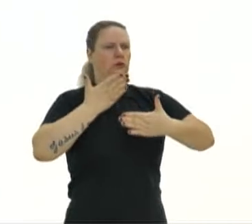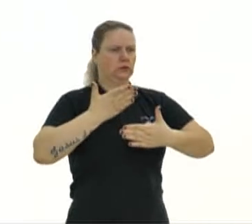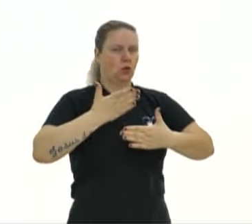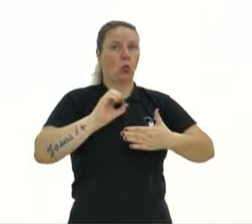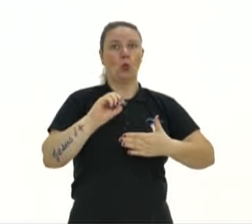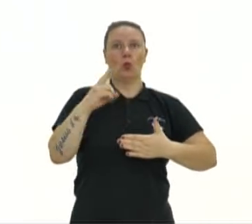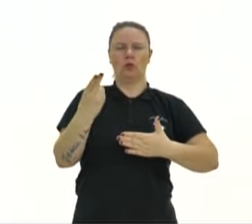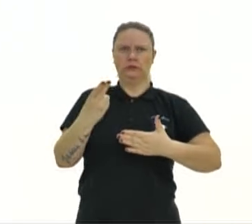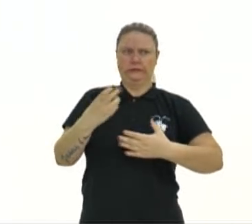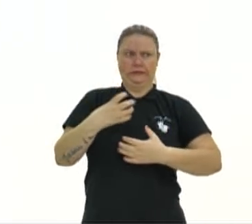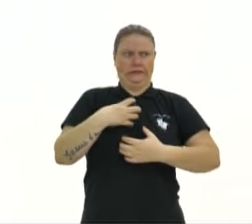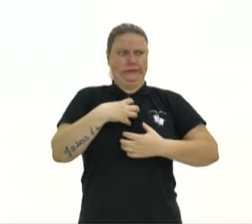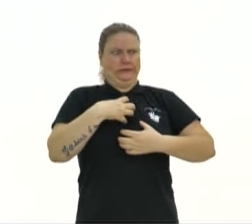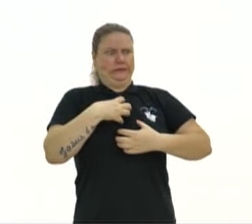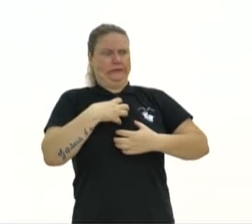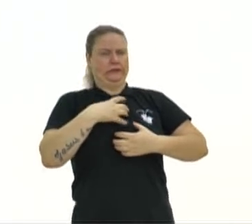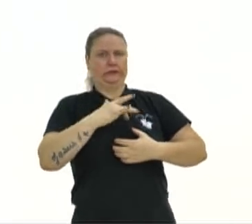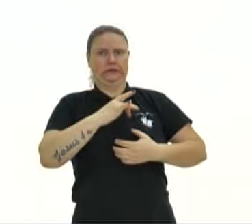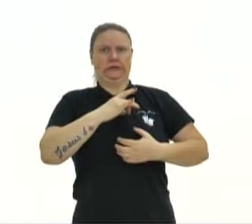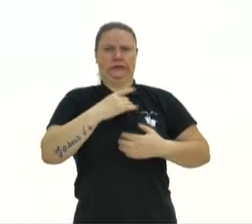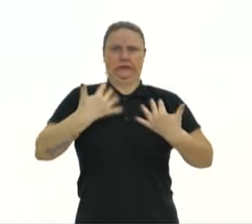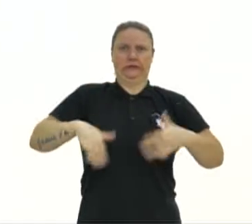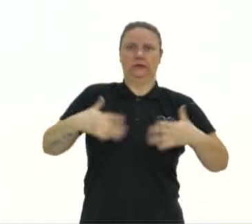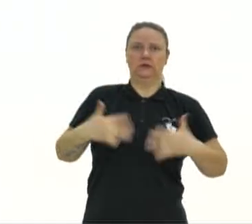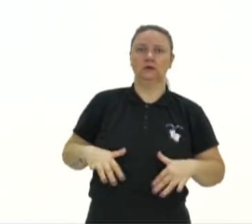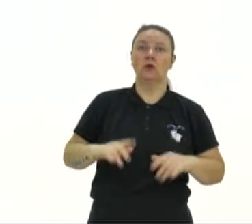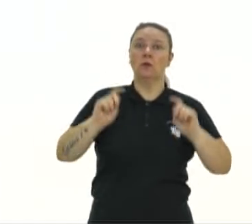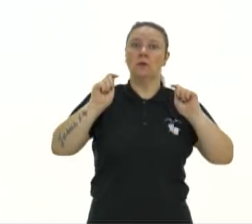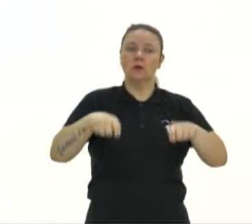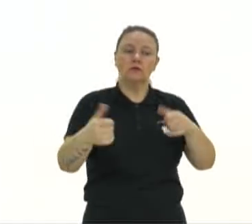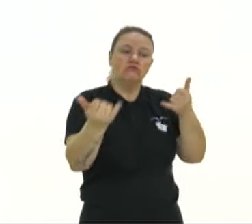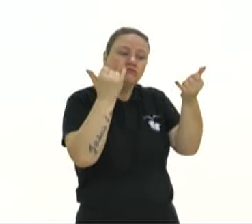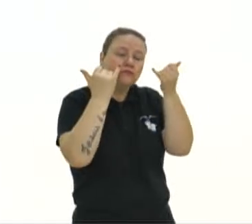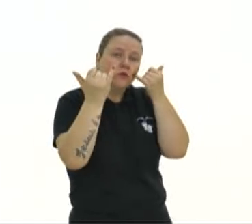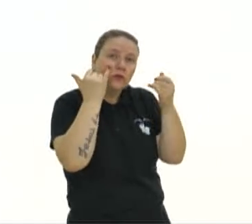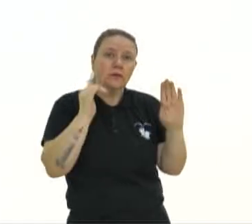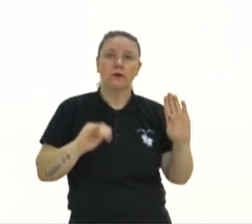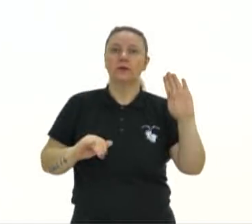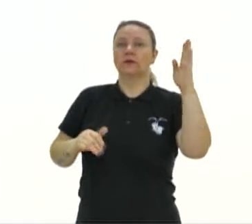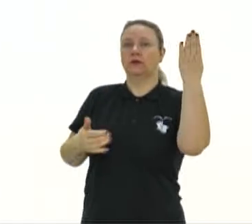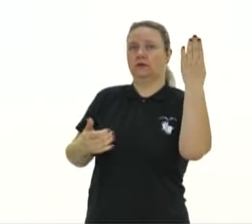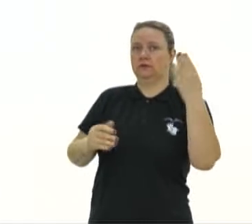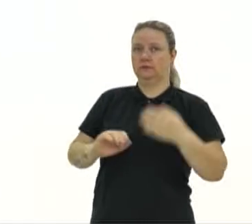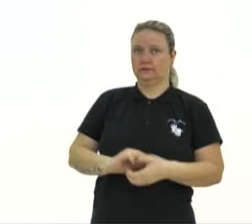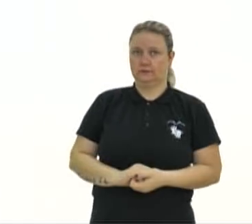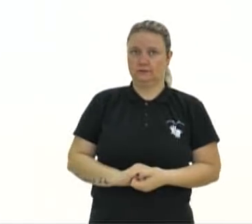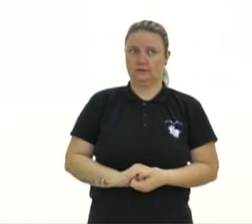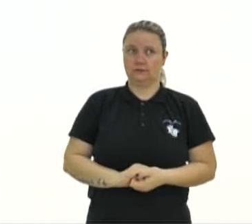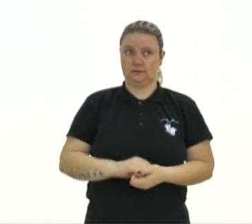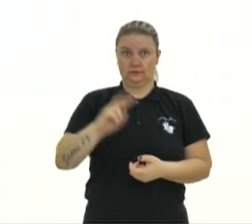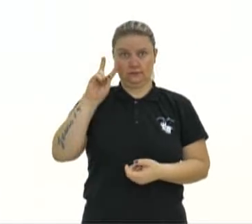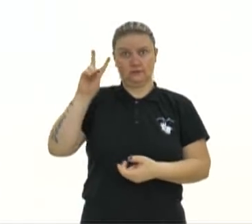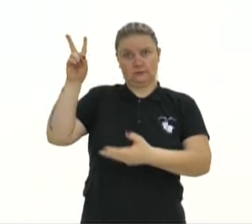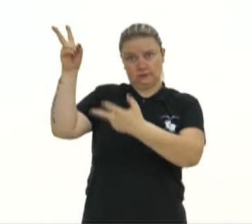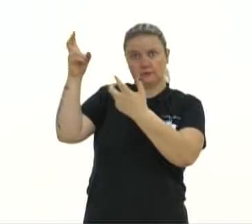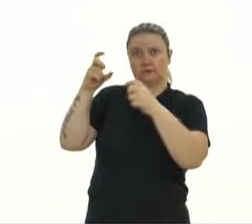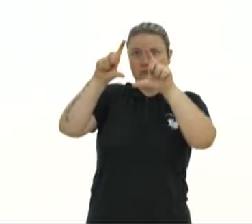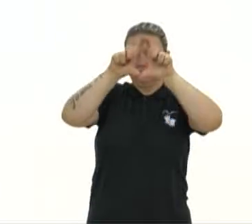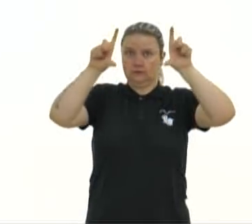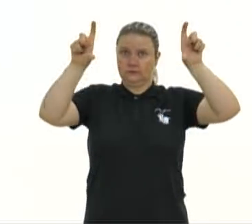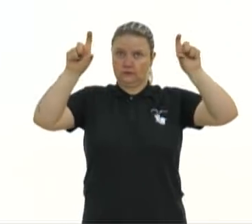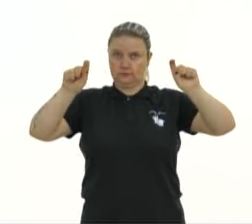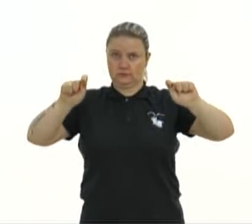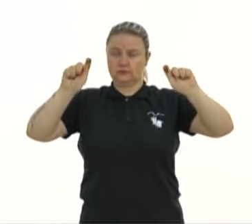repulsa, as chances de que a notícia seja falsa. No trecho acima, podemos